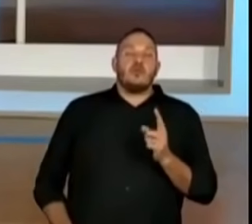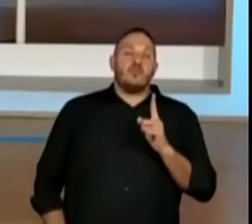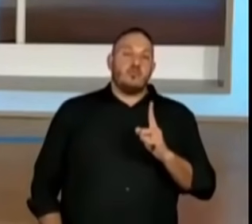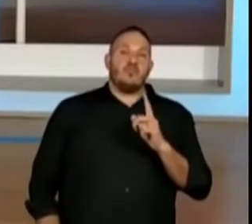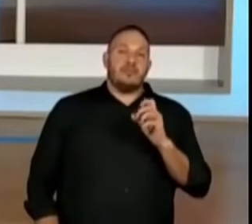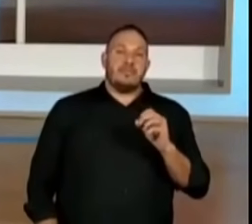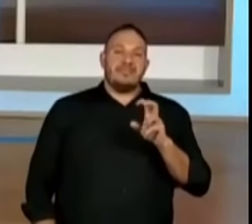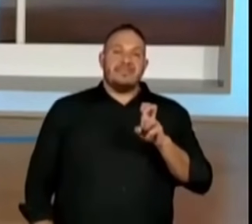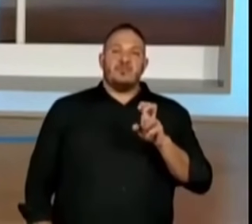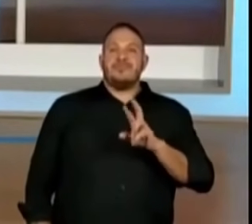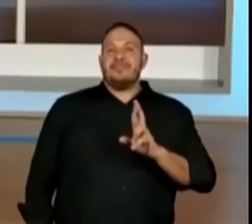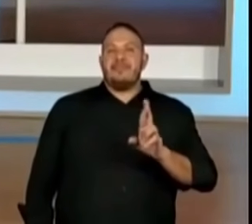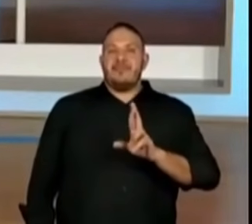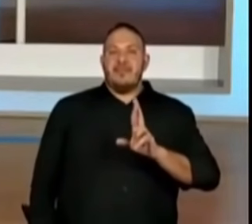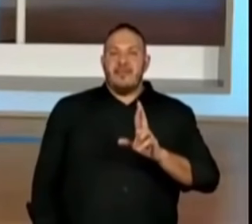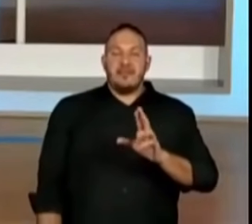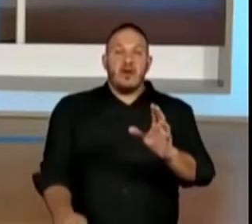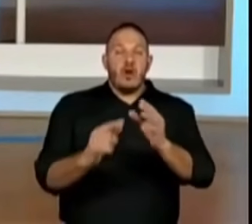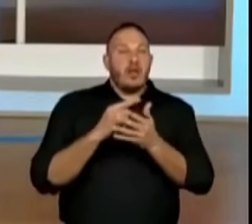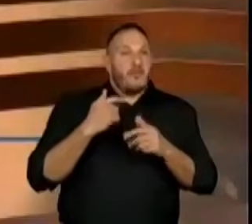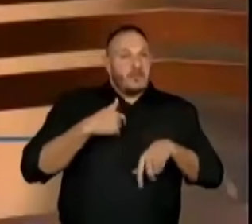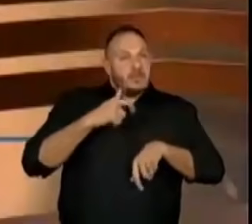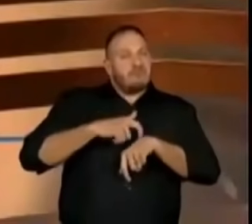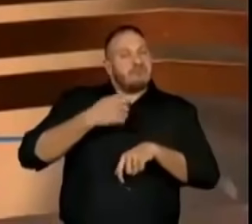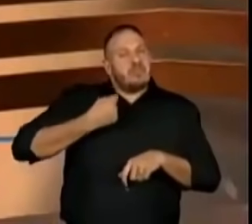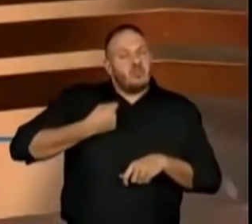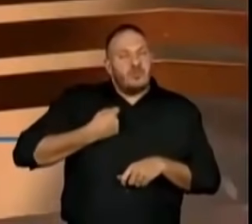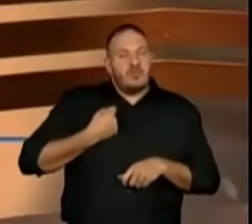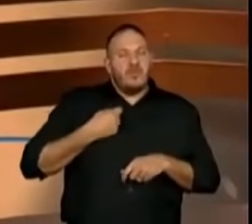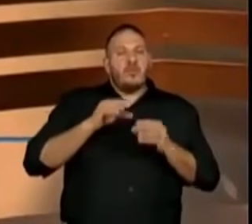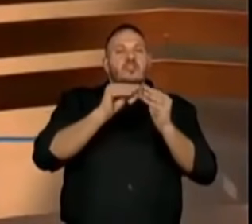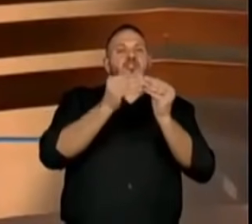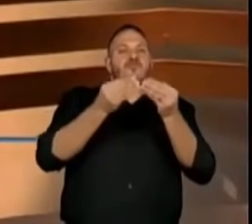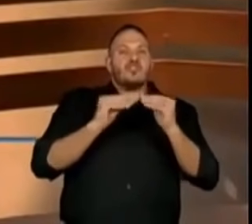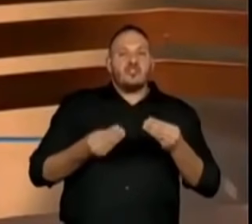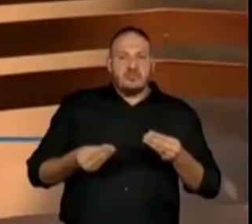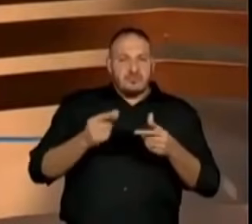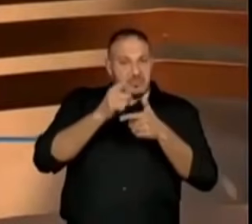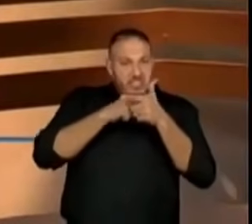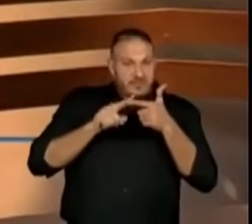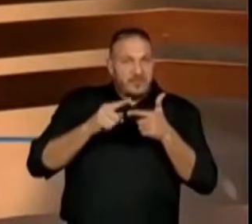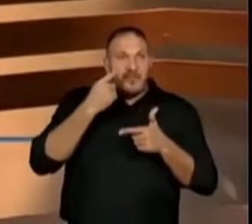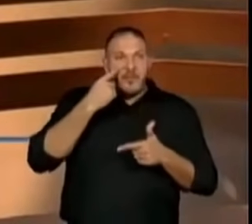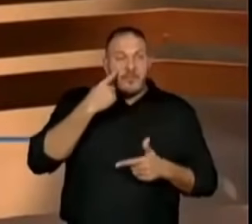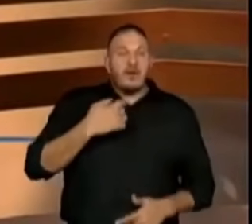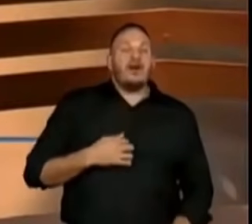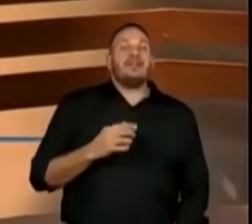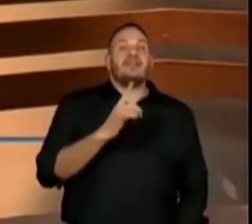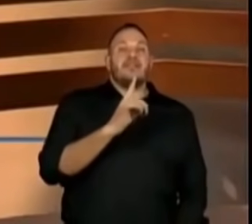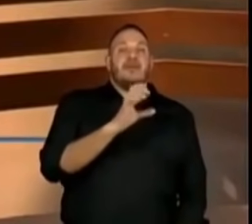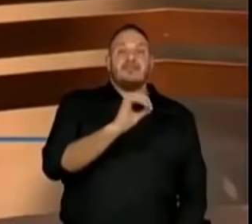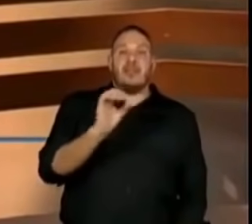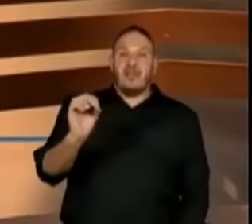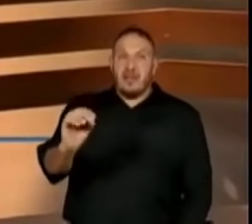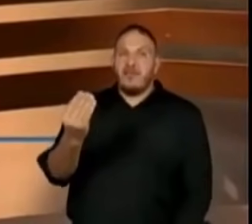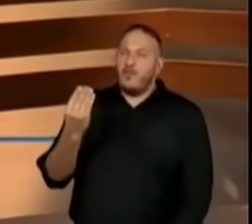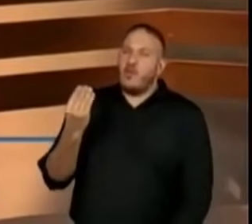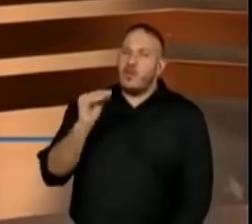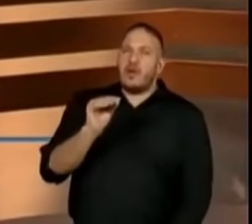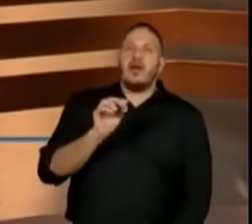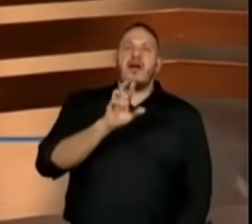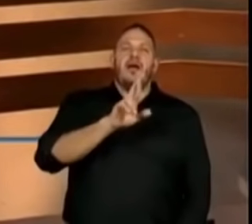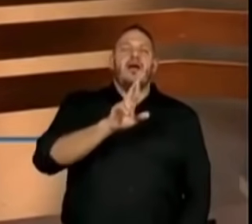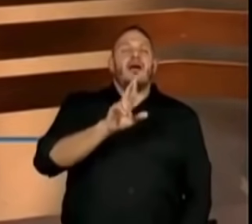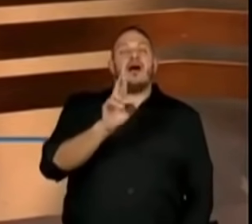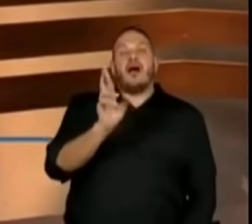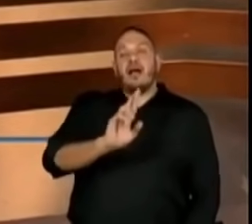vou decompor esse número aqui, tá? Então, 100, vou colocar o R cifrão depois,